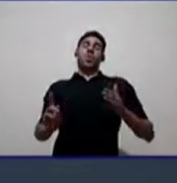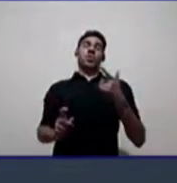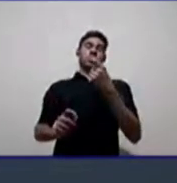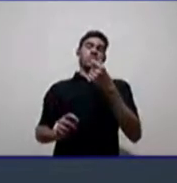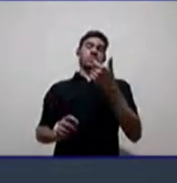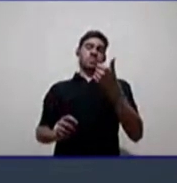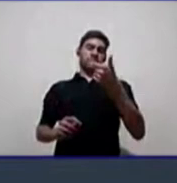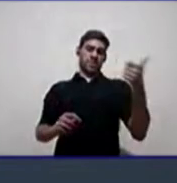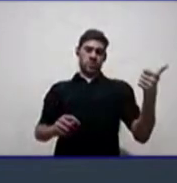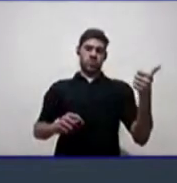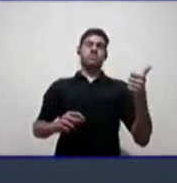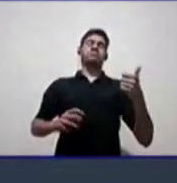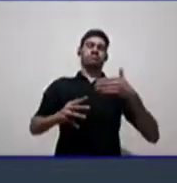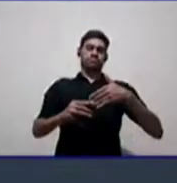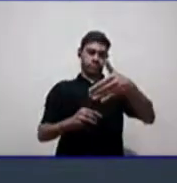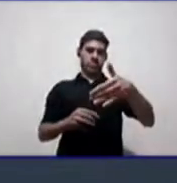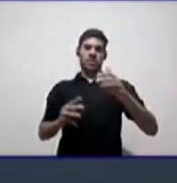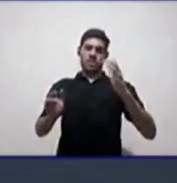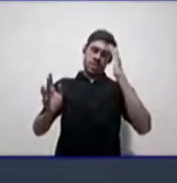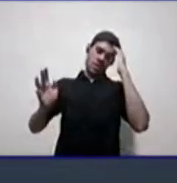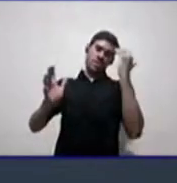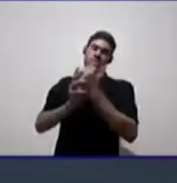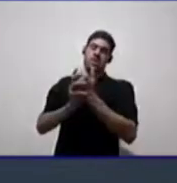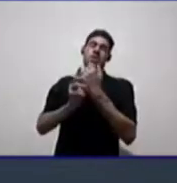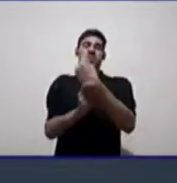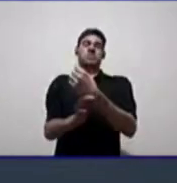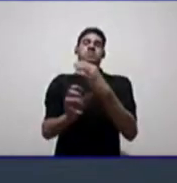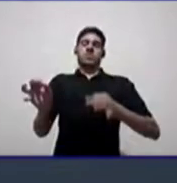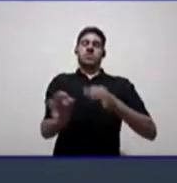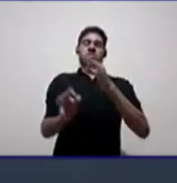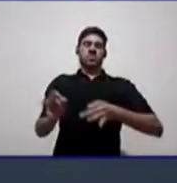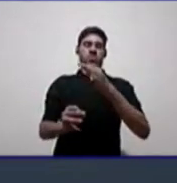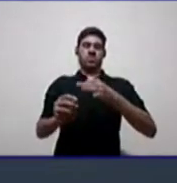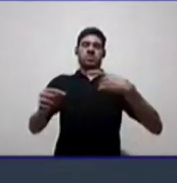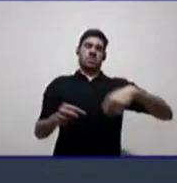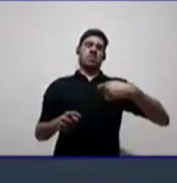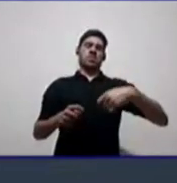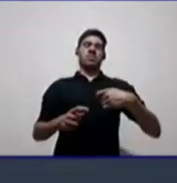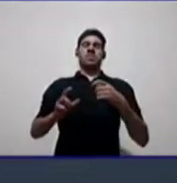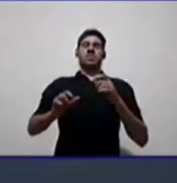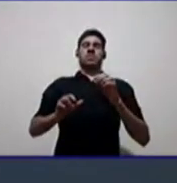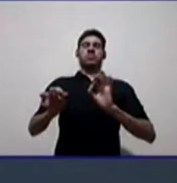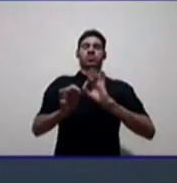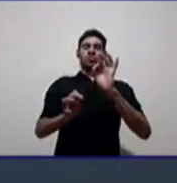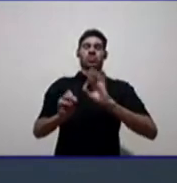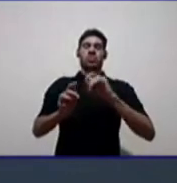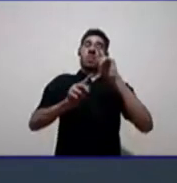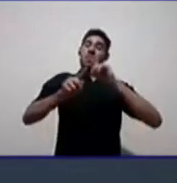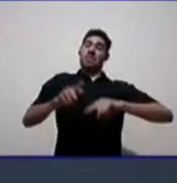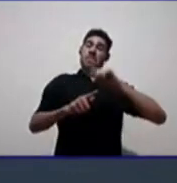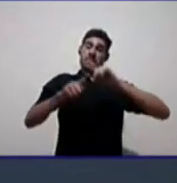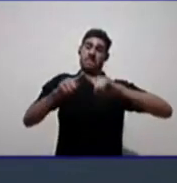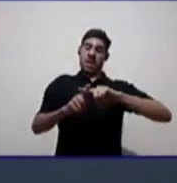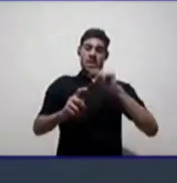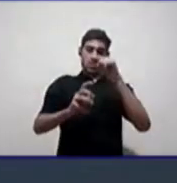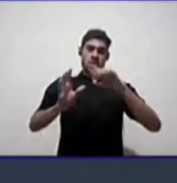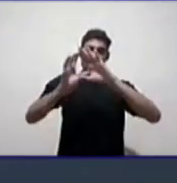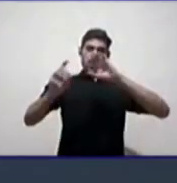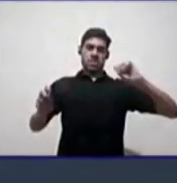2021, em respeito à segurança jurídica, diante da necessidade de regulamentação da matéria por este tribunal e